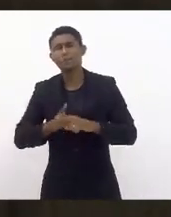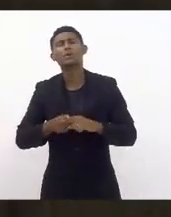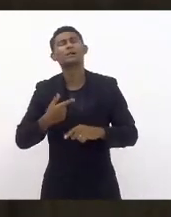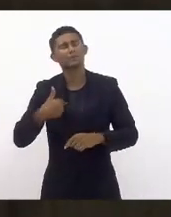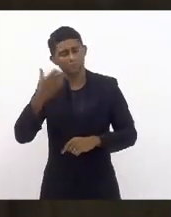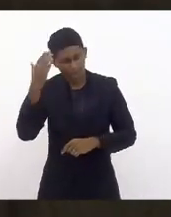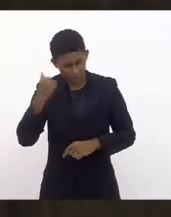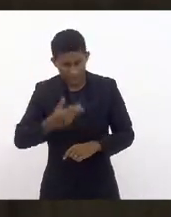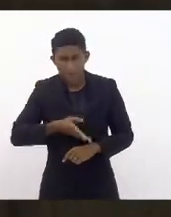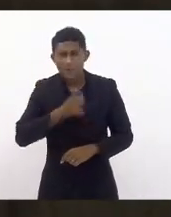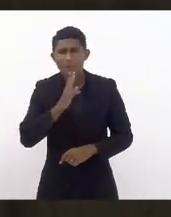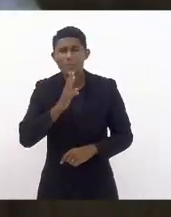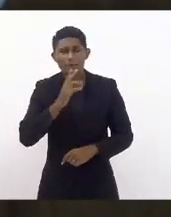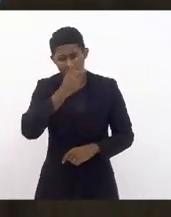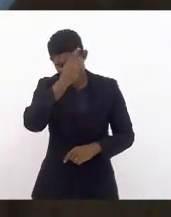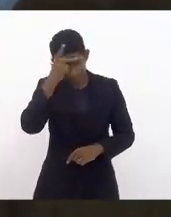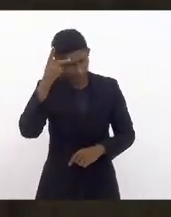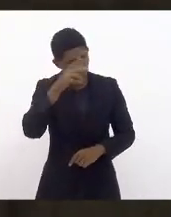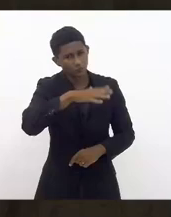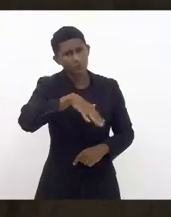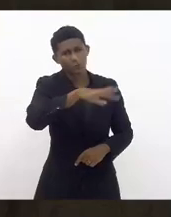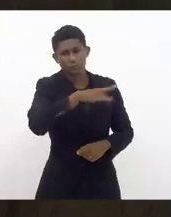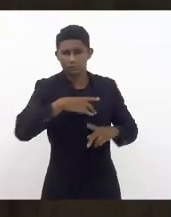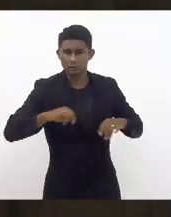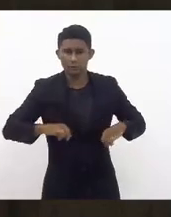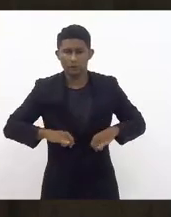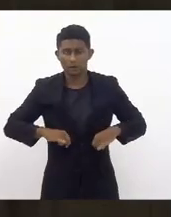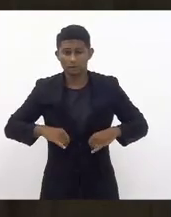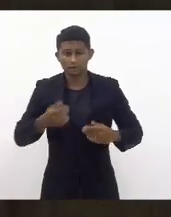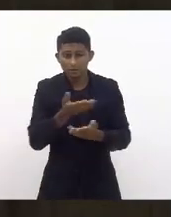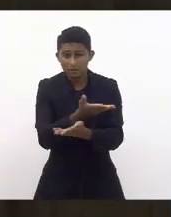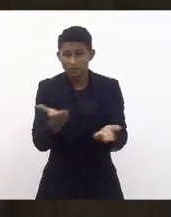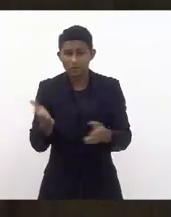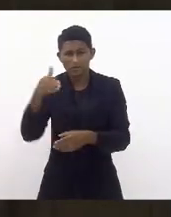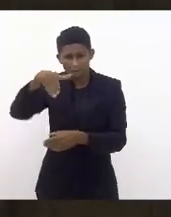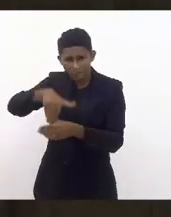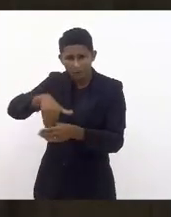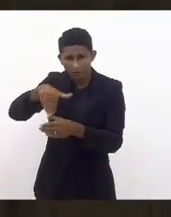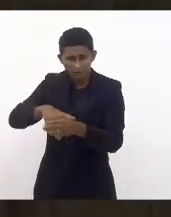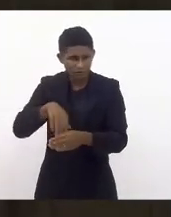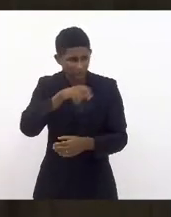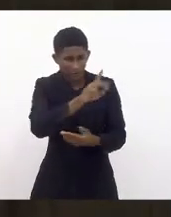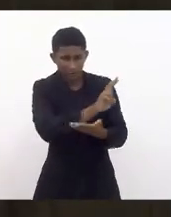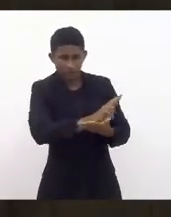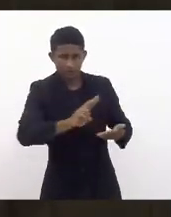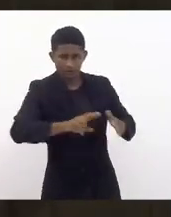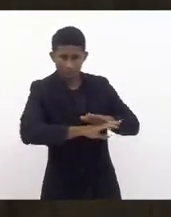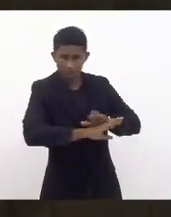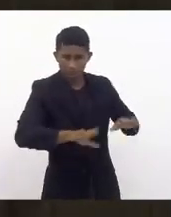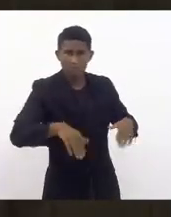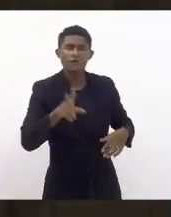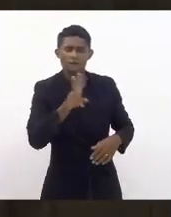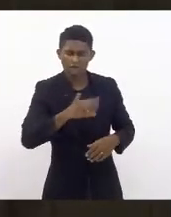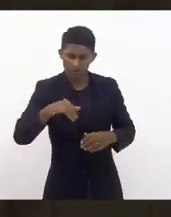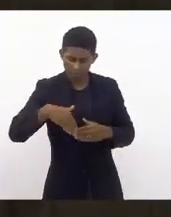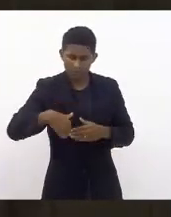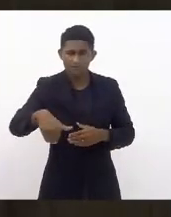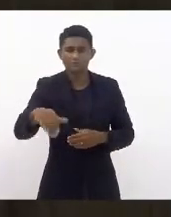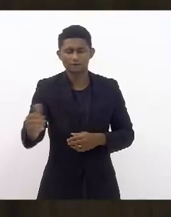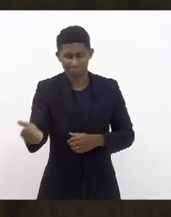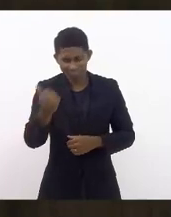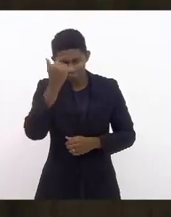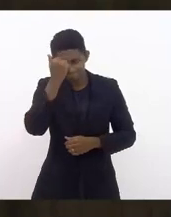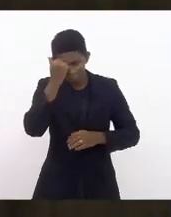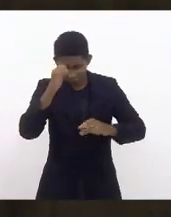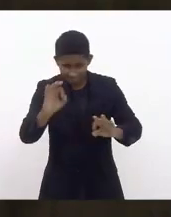região. Então, aqueles que hoje votaram a favor da extinção da Universidade da Zona Oeste vão se arrepender mais na frente, deputado